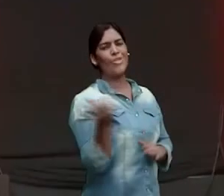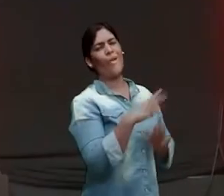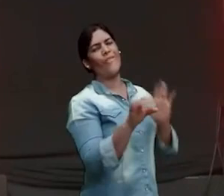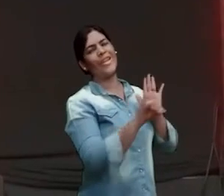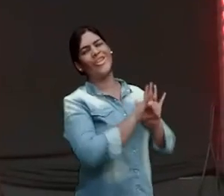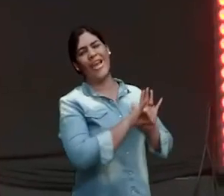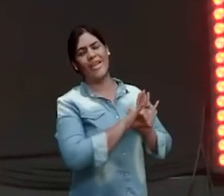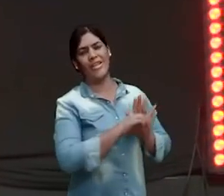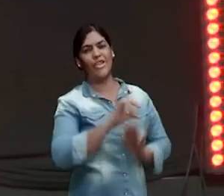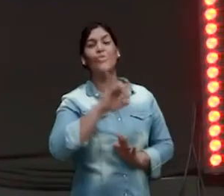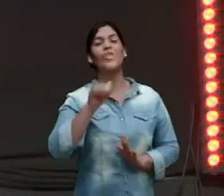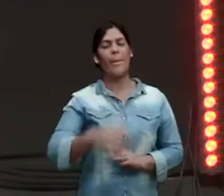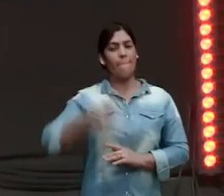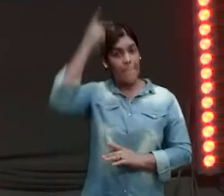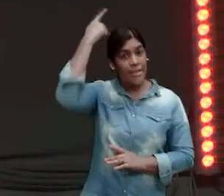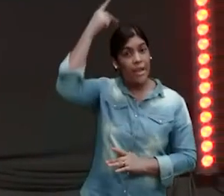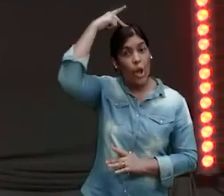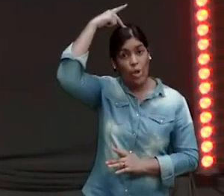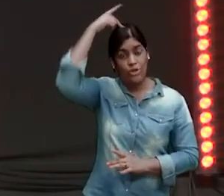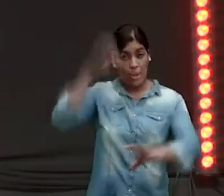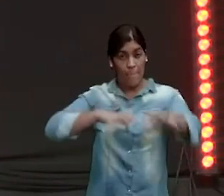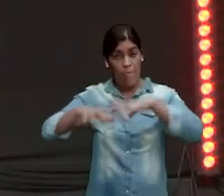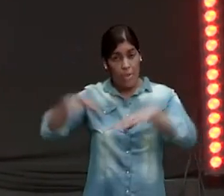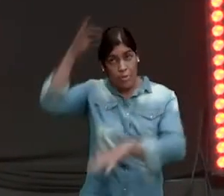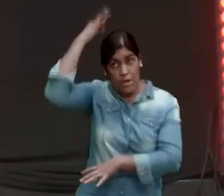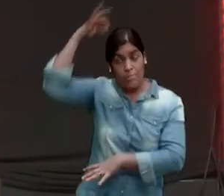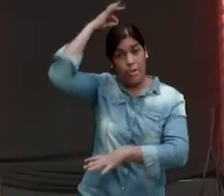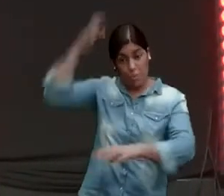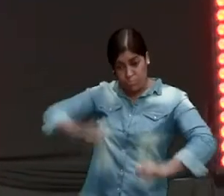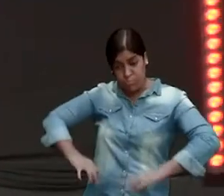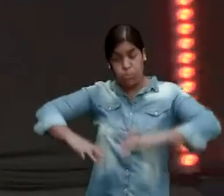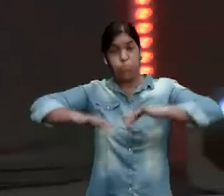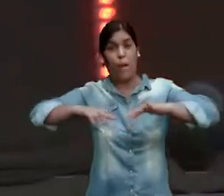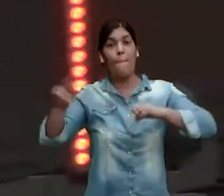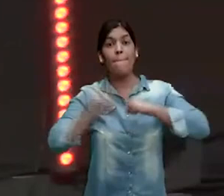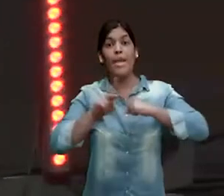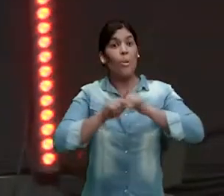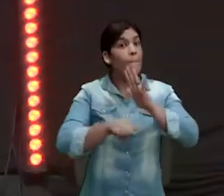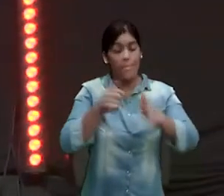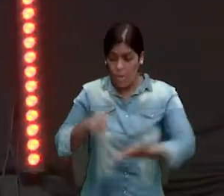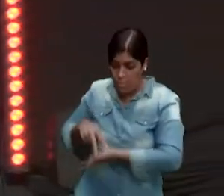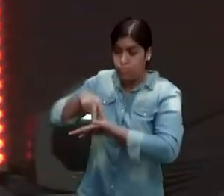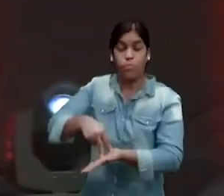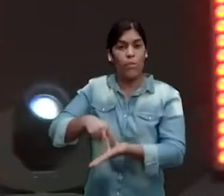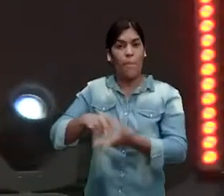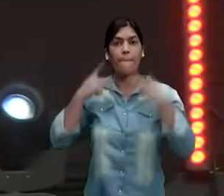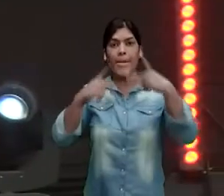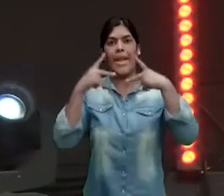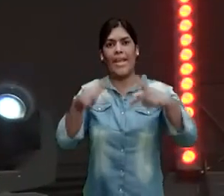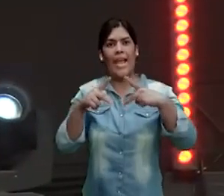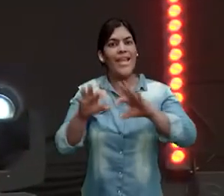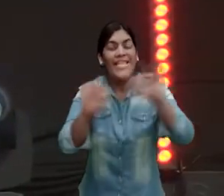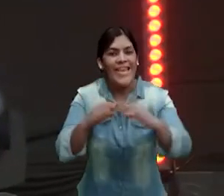identidade por isso que no dia de Pentecostes quando surgiu aquele movimento do Espírito primeira fala assim eu que vou falar foi Pedro a partir daí ninguém